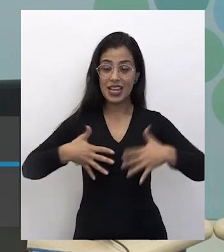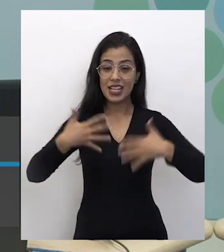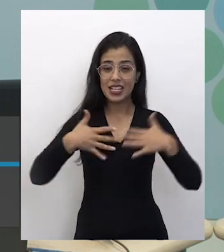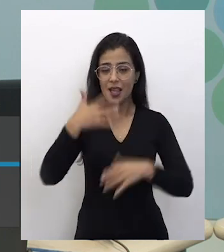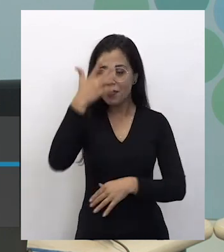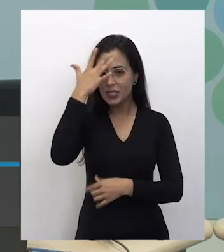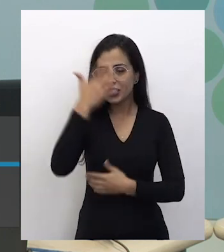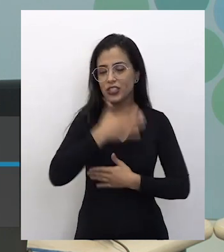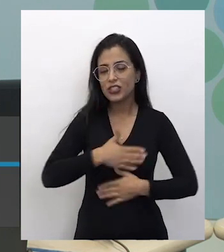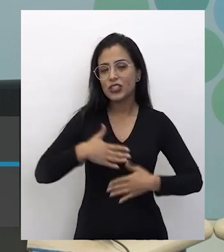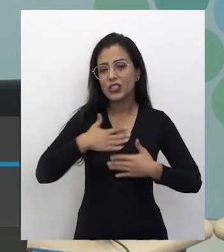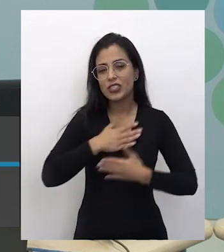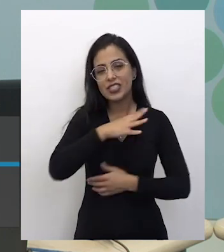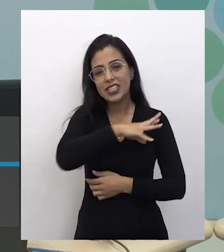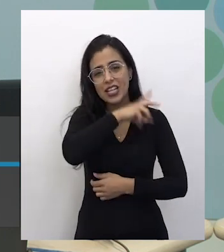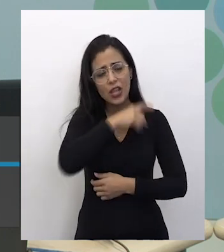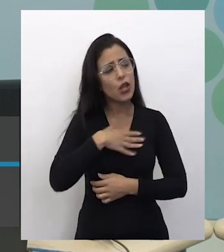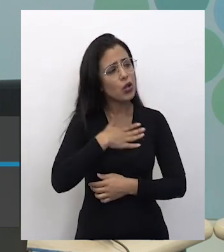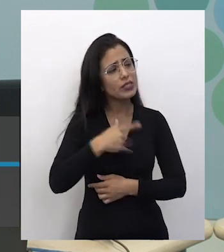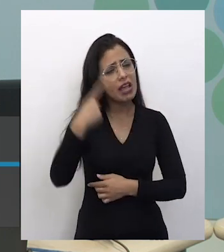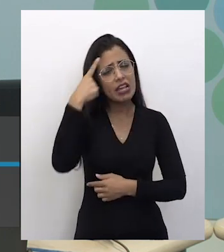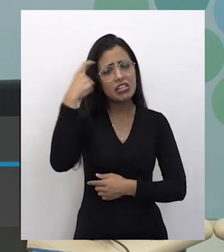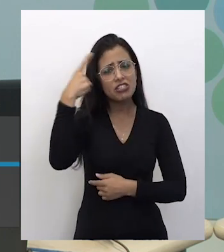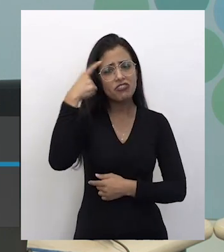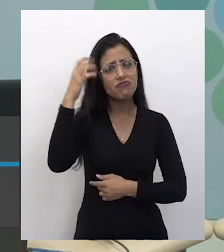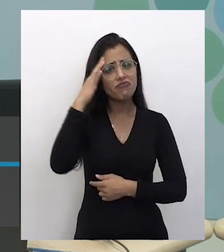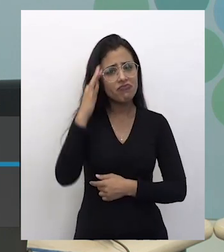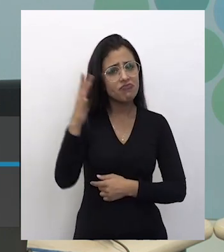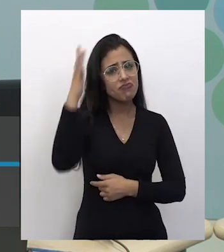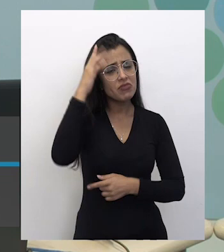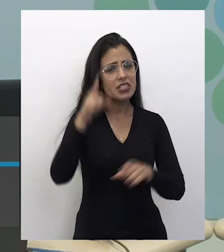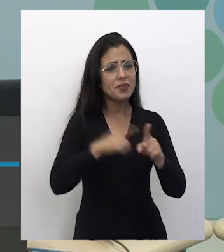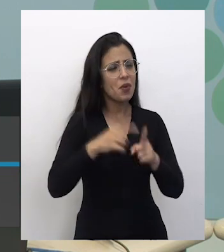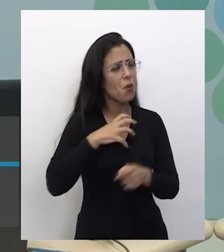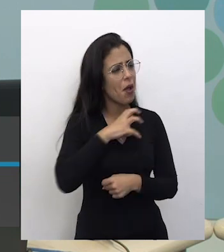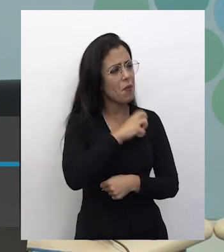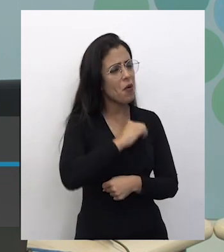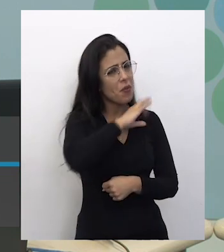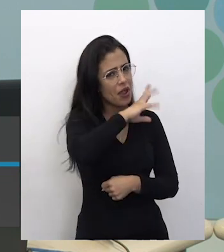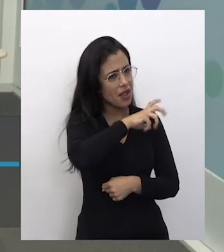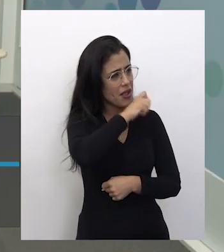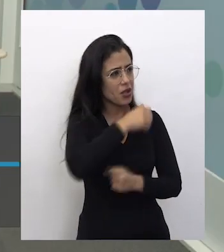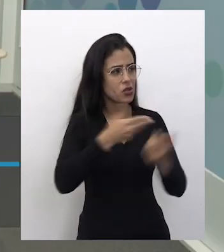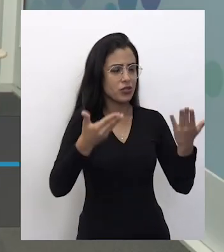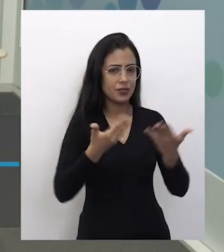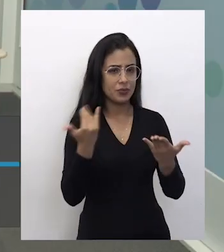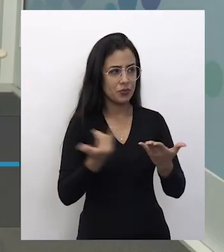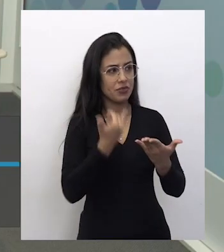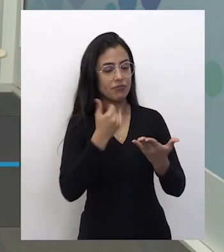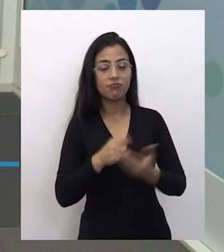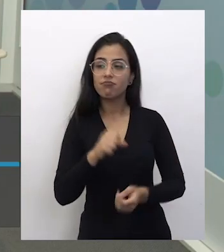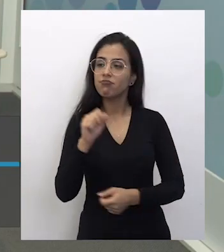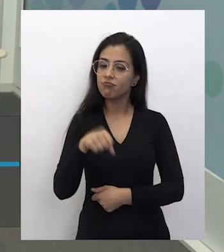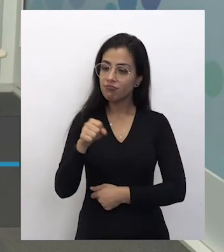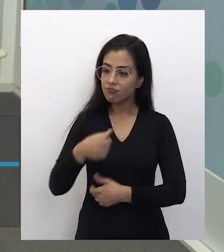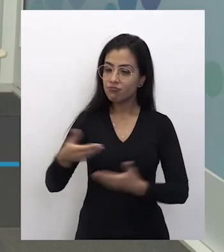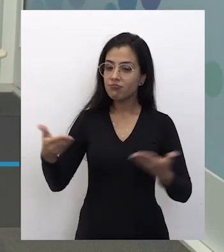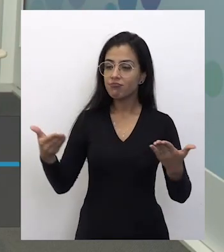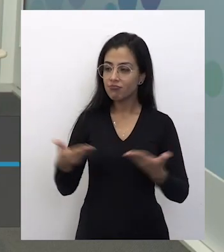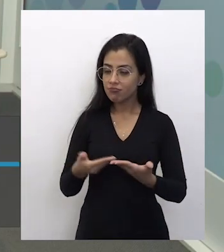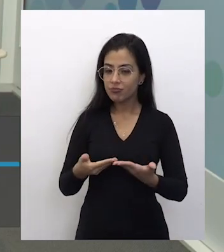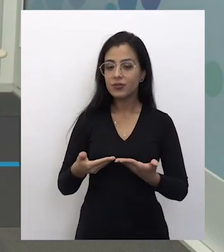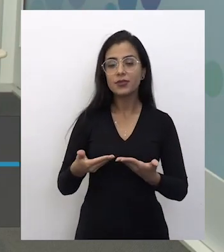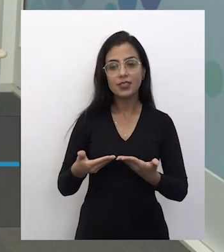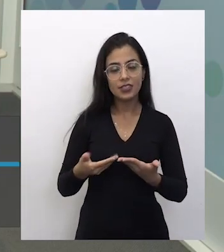aqui da criatividade dos alunos, né? E esse amor pelos animais, né, Pro, que é importante no dia de hoje. Nossa, muito bom. Eles realmente estão falando